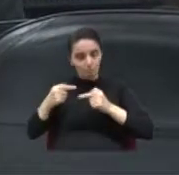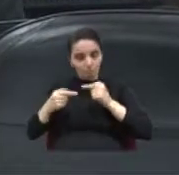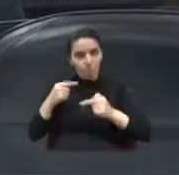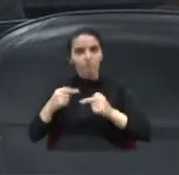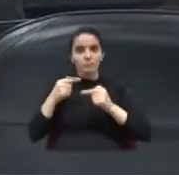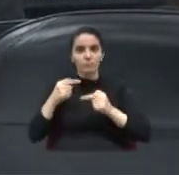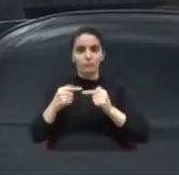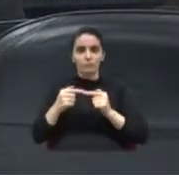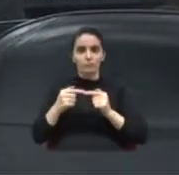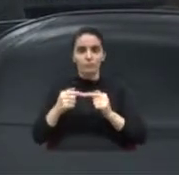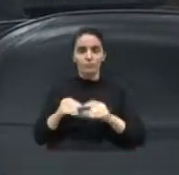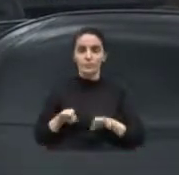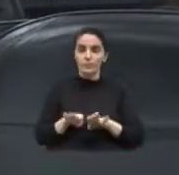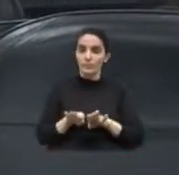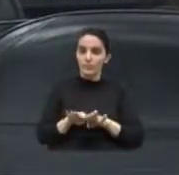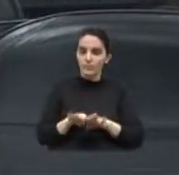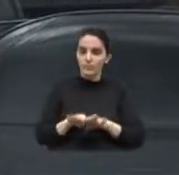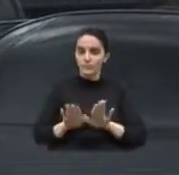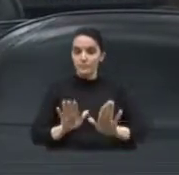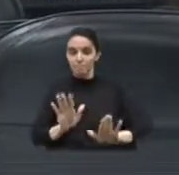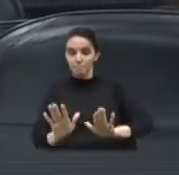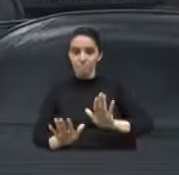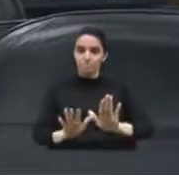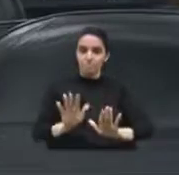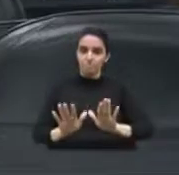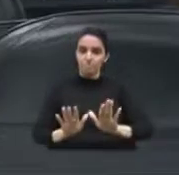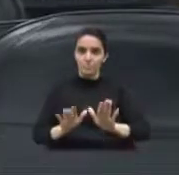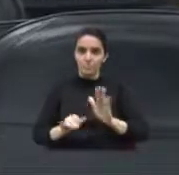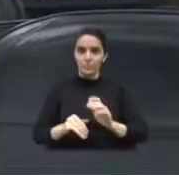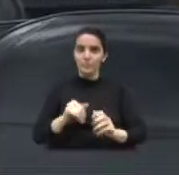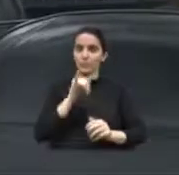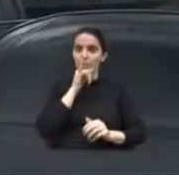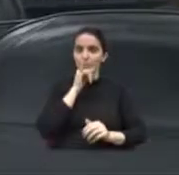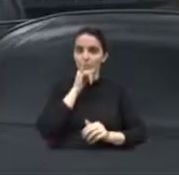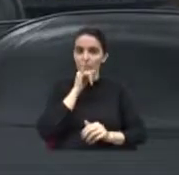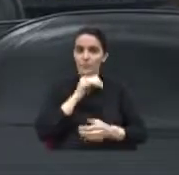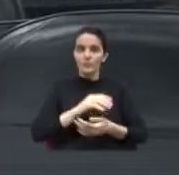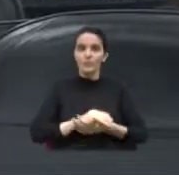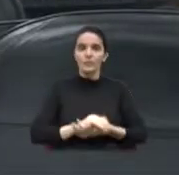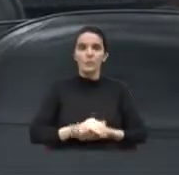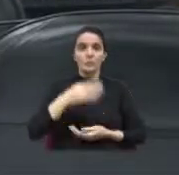sobretudo delicado, principalmente para as mulheres abordarem tal assunto.